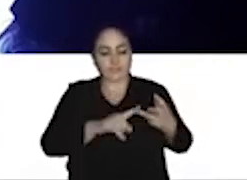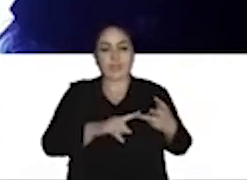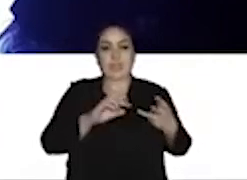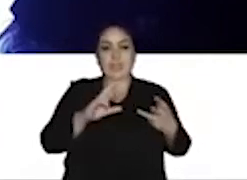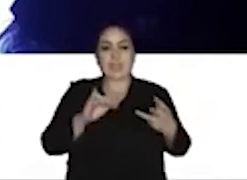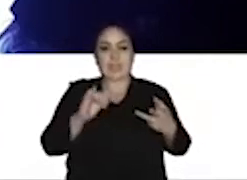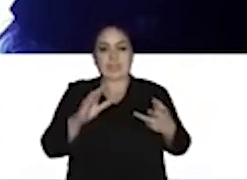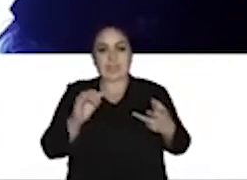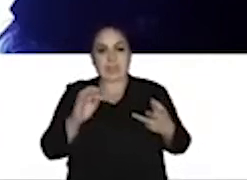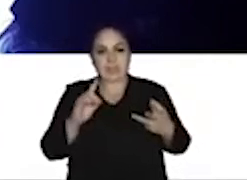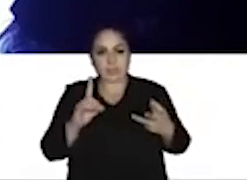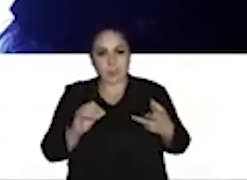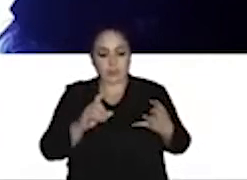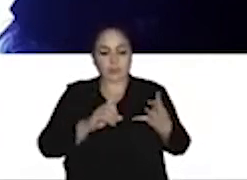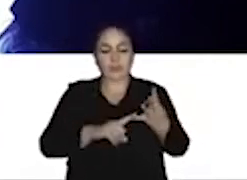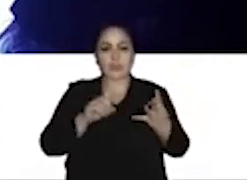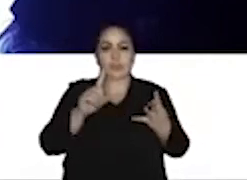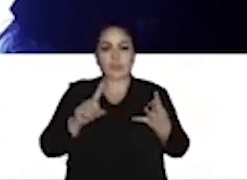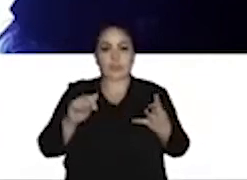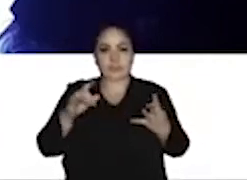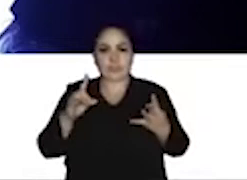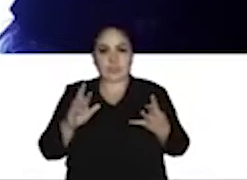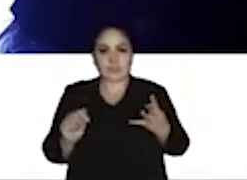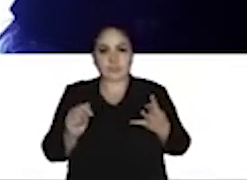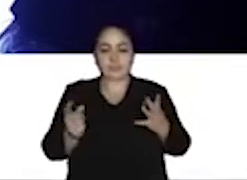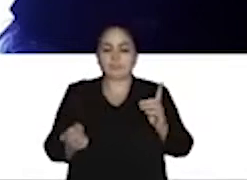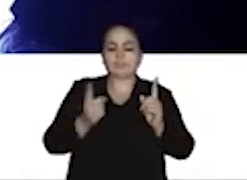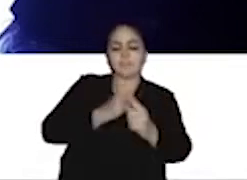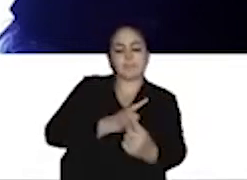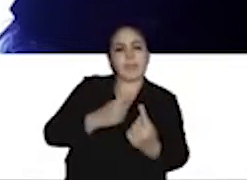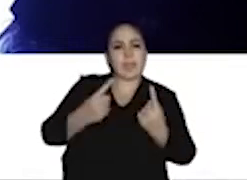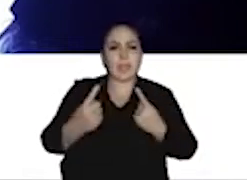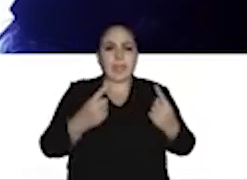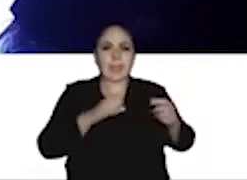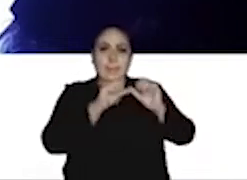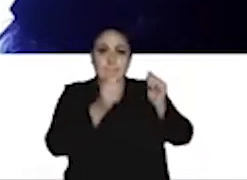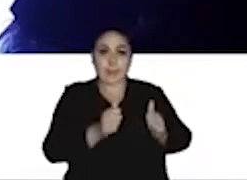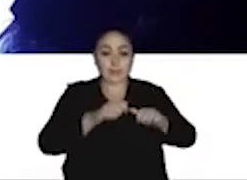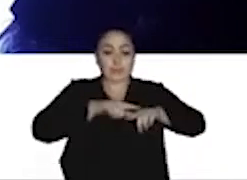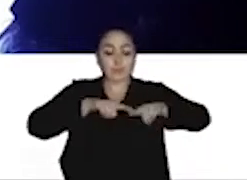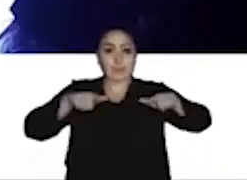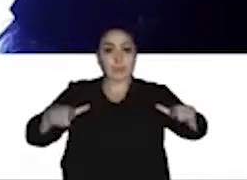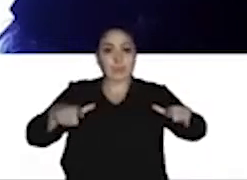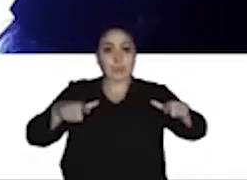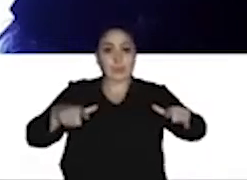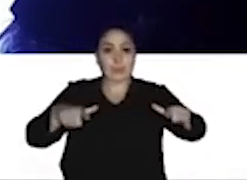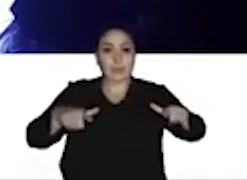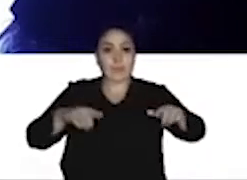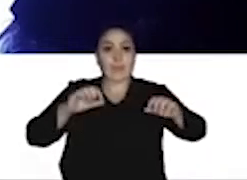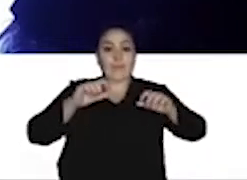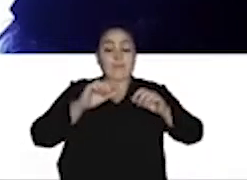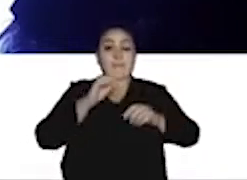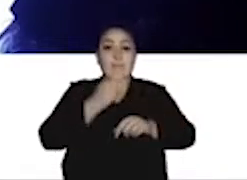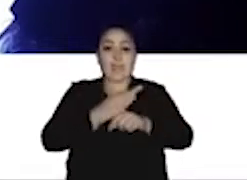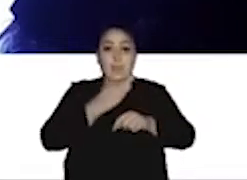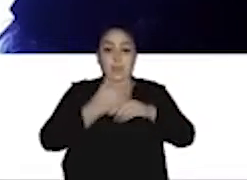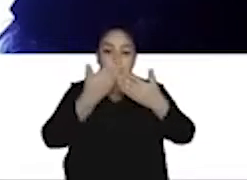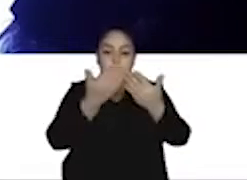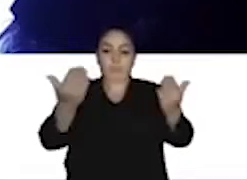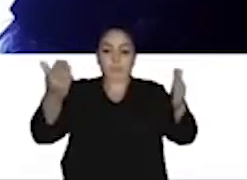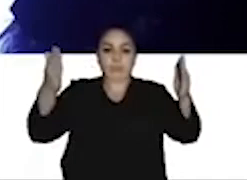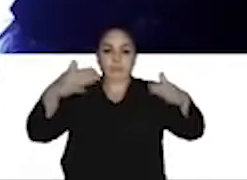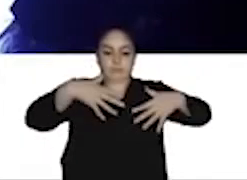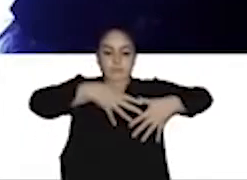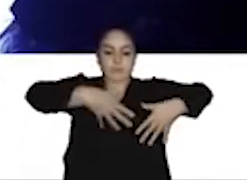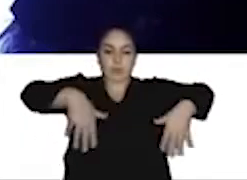Pacheco e Jandara Rebelato intercalam as cenas. No palco, uma grande armação de ferro quadrada, coberta